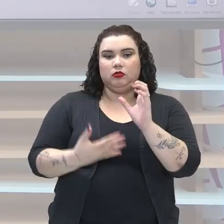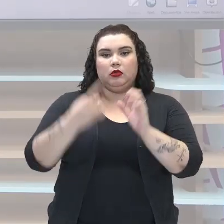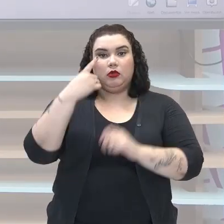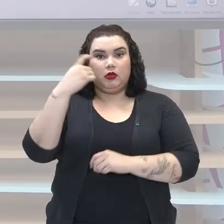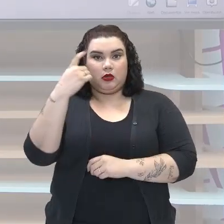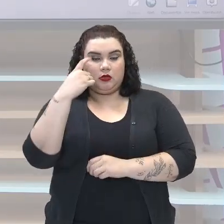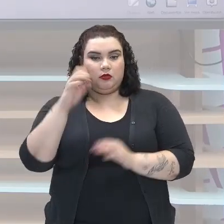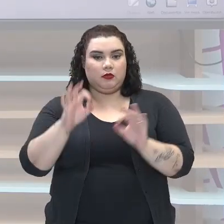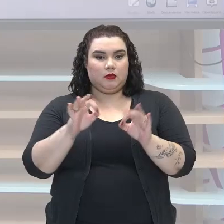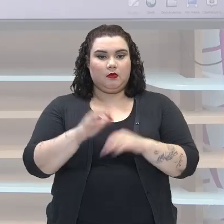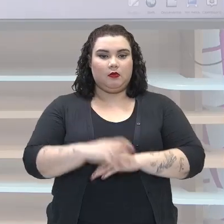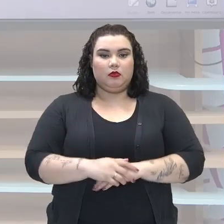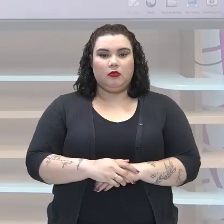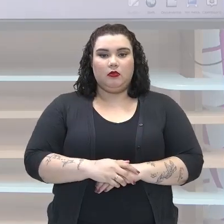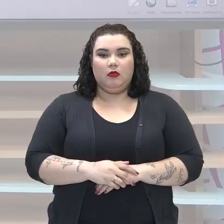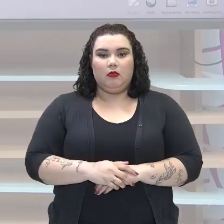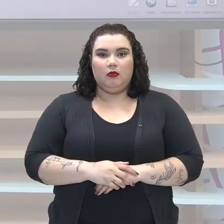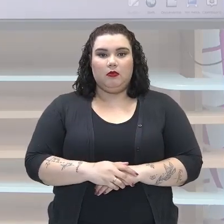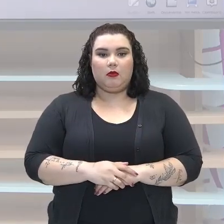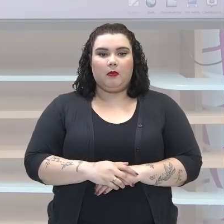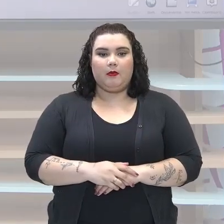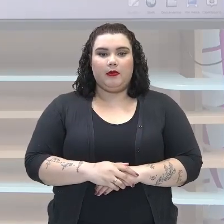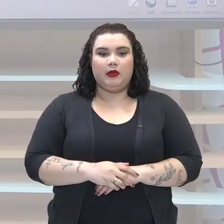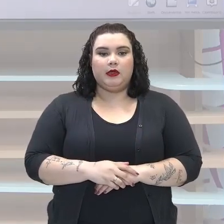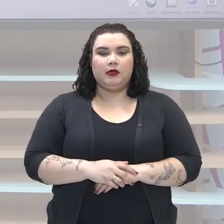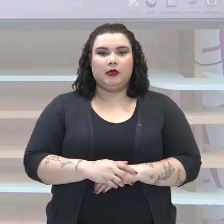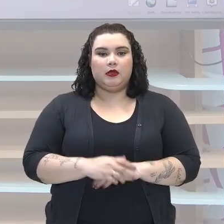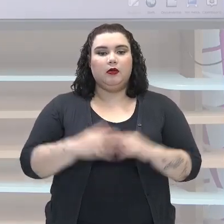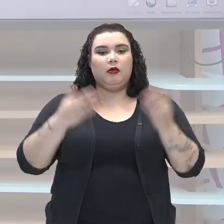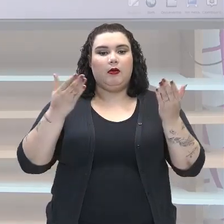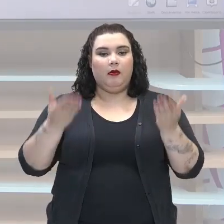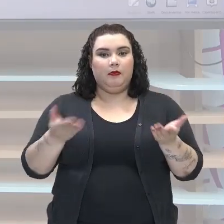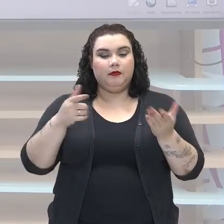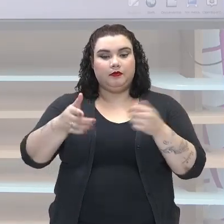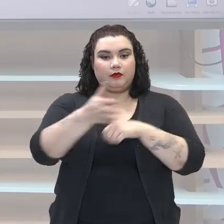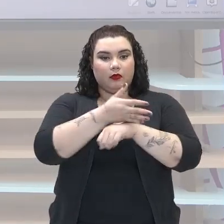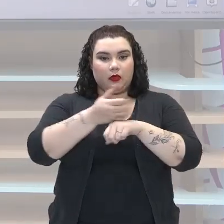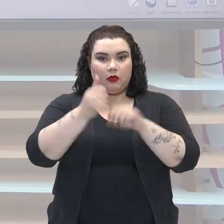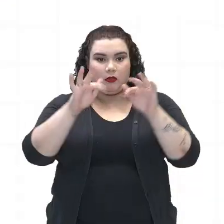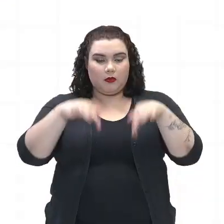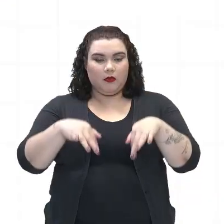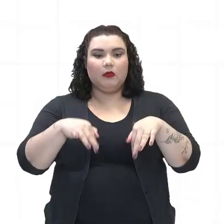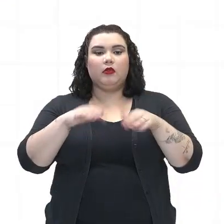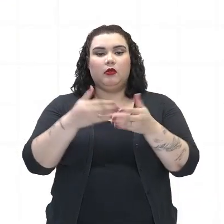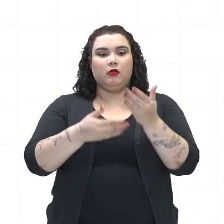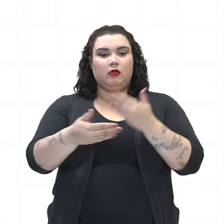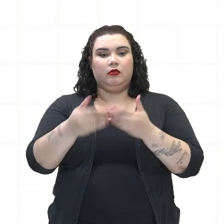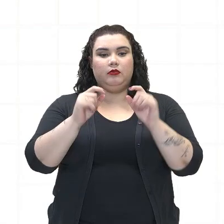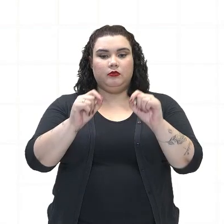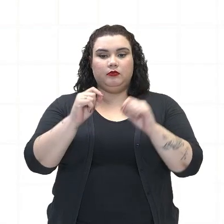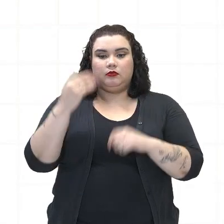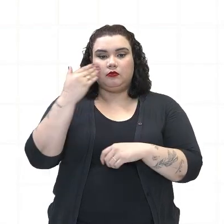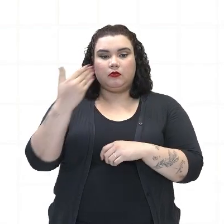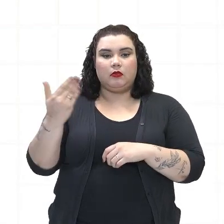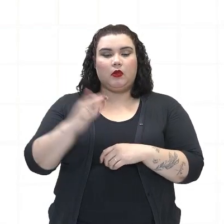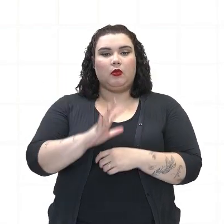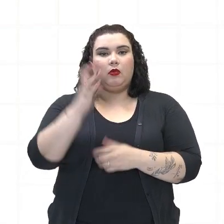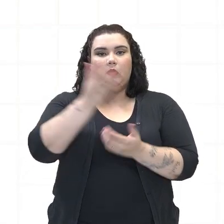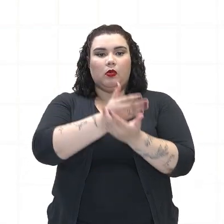da colonização. Tudo tem um fim, né? Essa coisa da colonização acabou, como a gente vai ver na próxima tela ali, aconteceu a